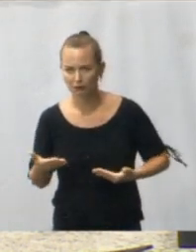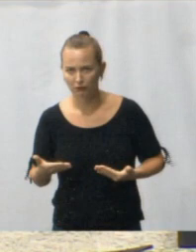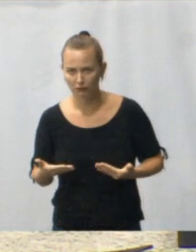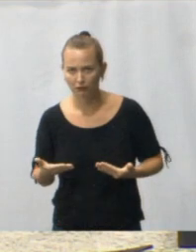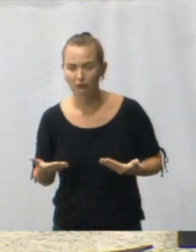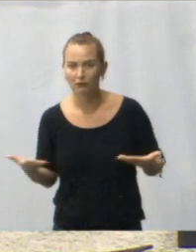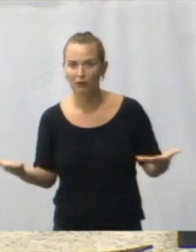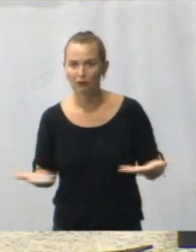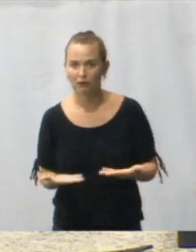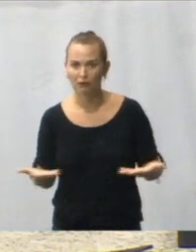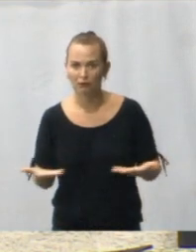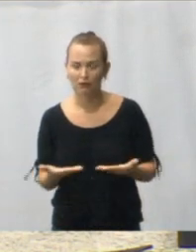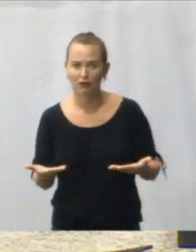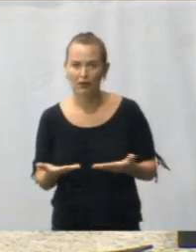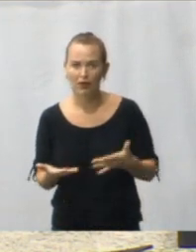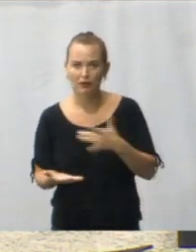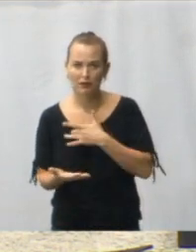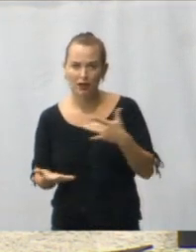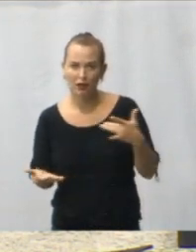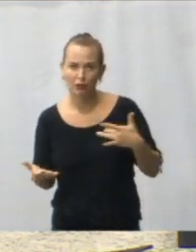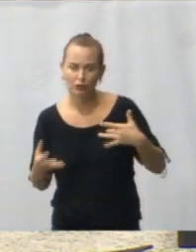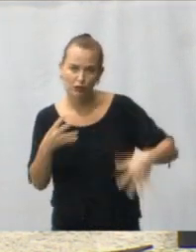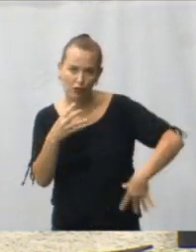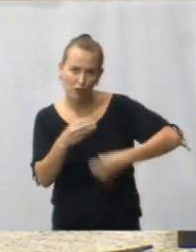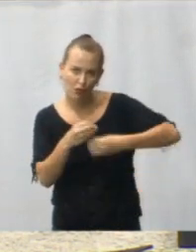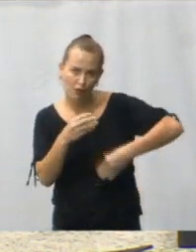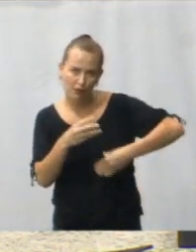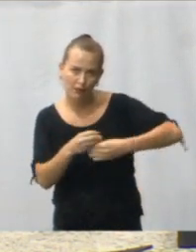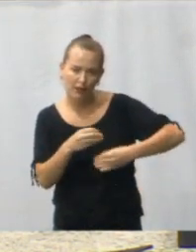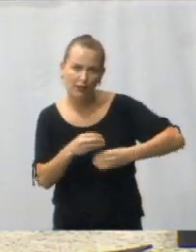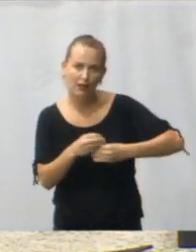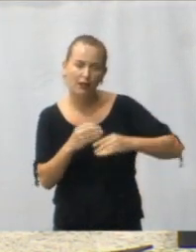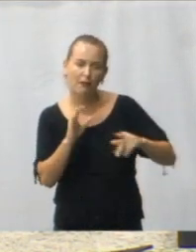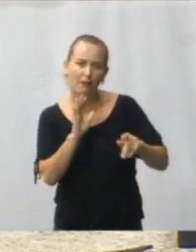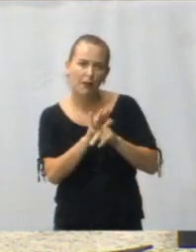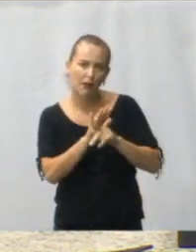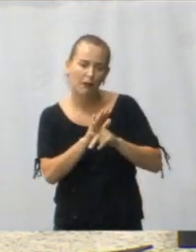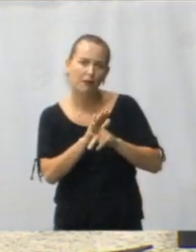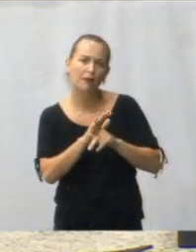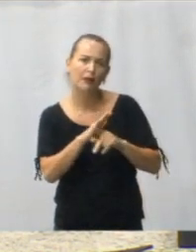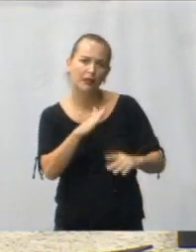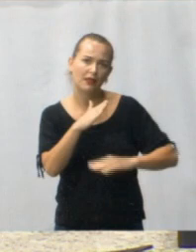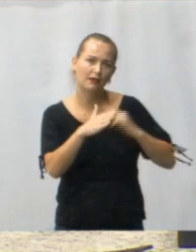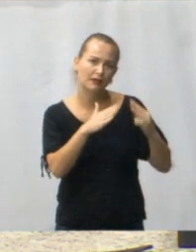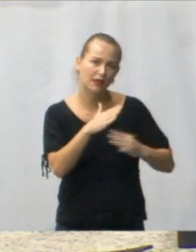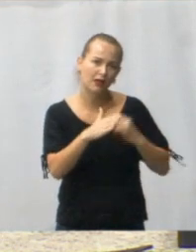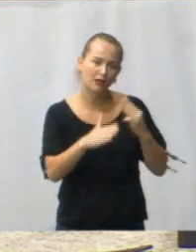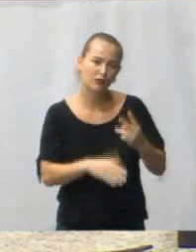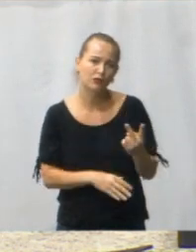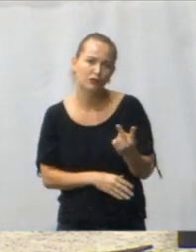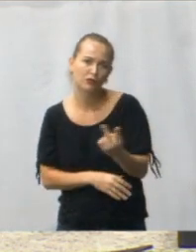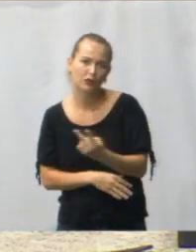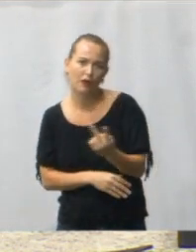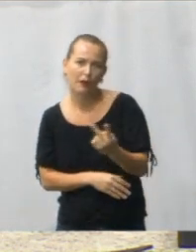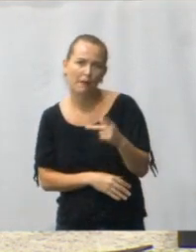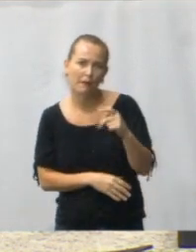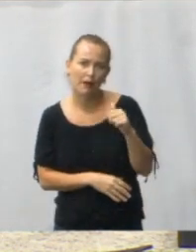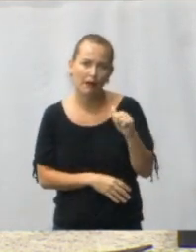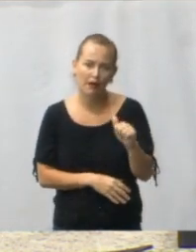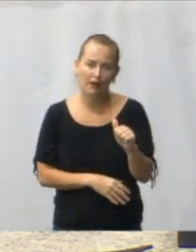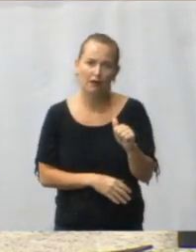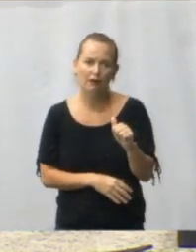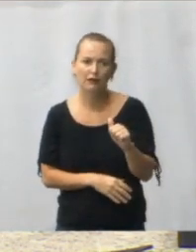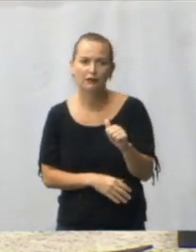saúde complementada, a iniciativa privada nos nossos dois PAs, que no final de semana, que depois passou para o dia de